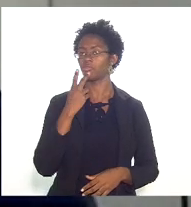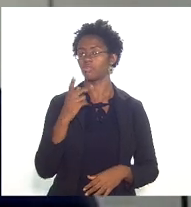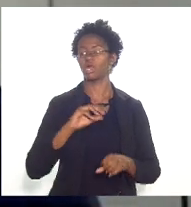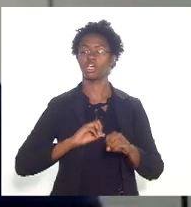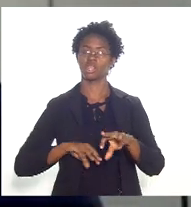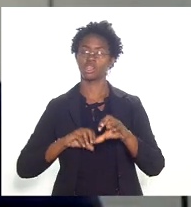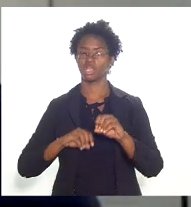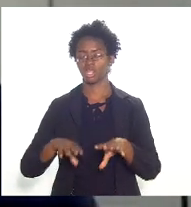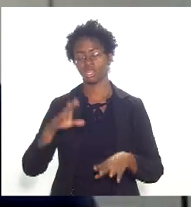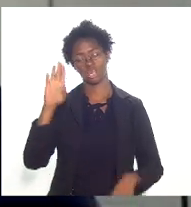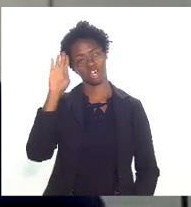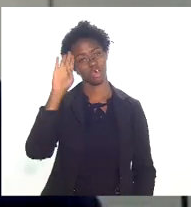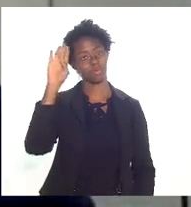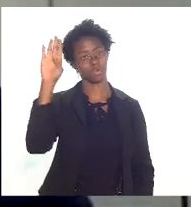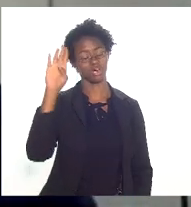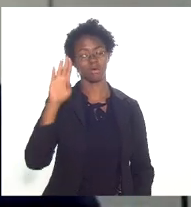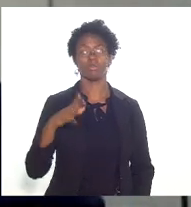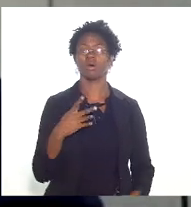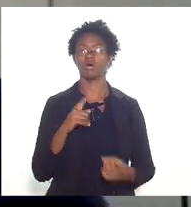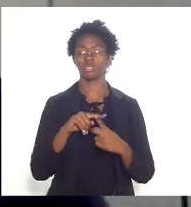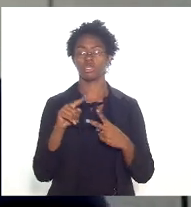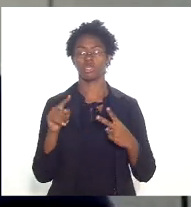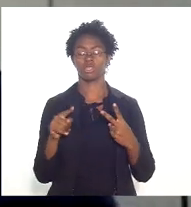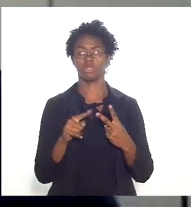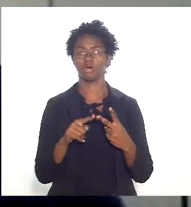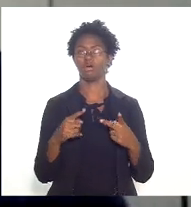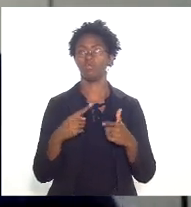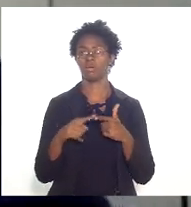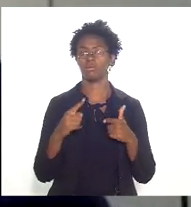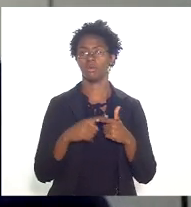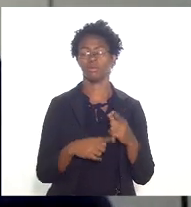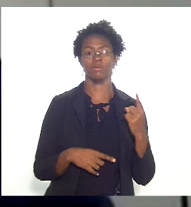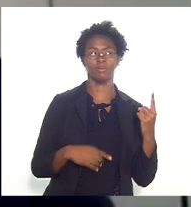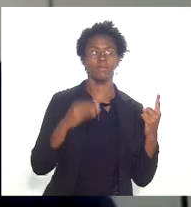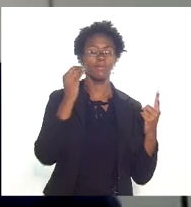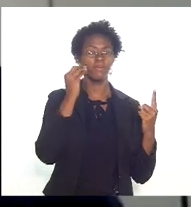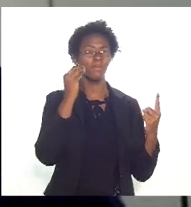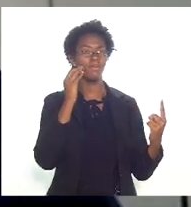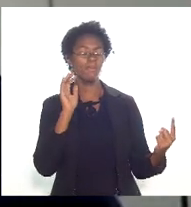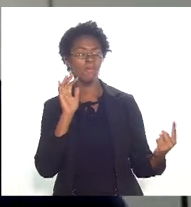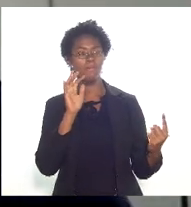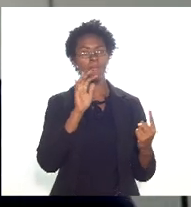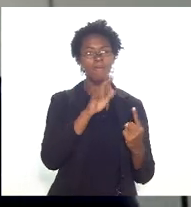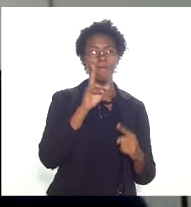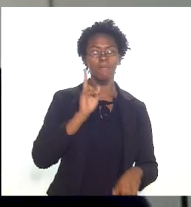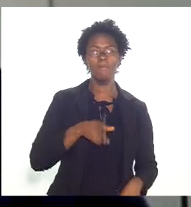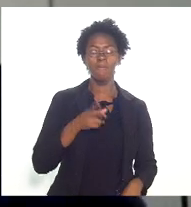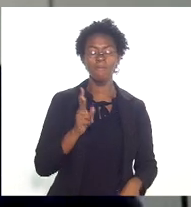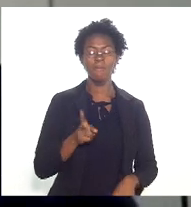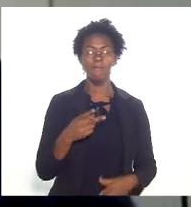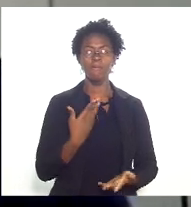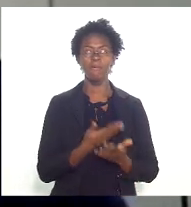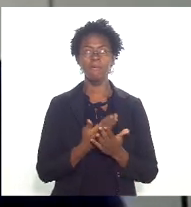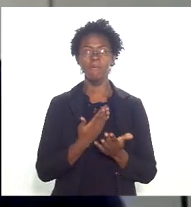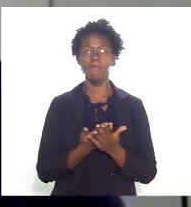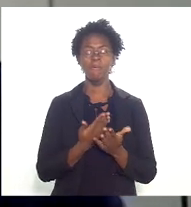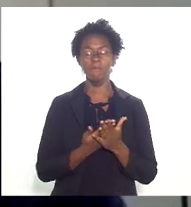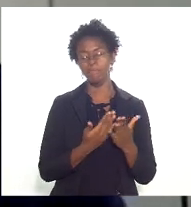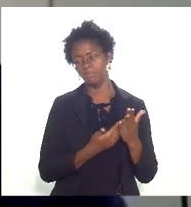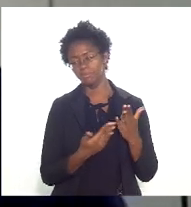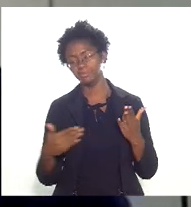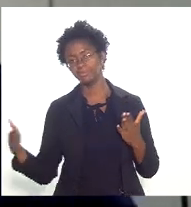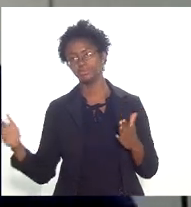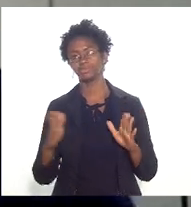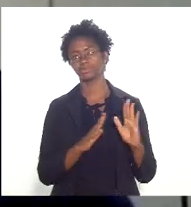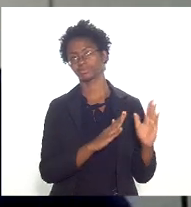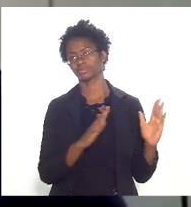educação como essencial ele queria dois problemas um é de tentar impor a permanência das aulas enquanto durar